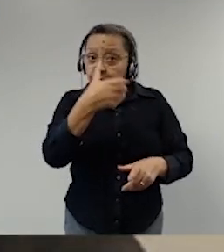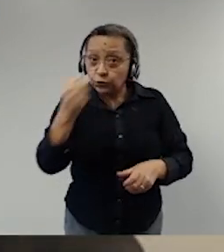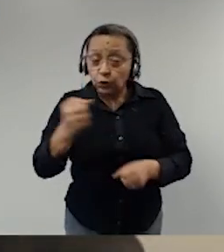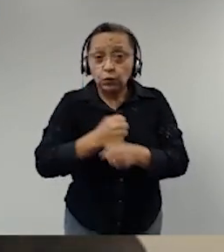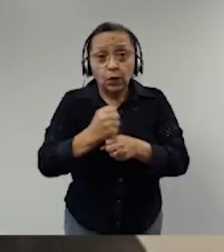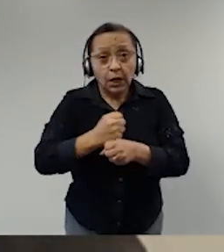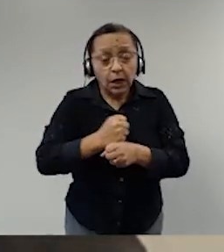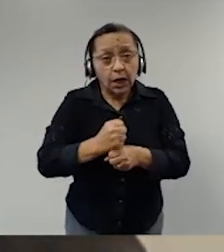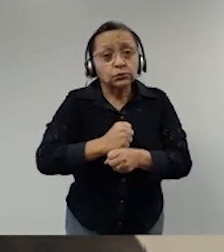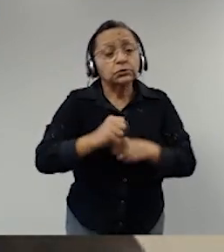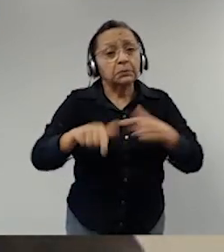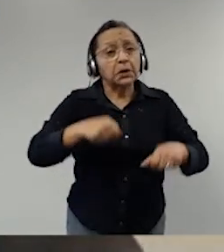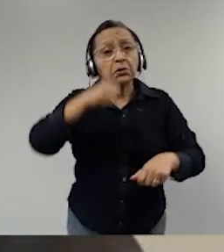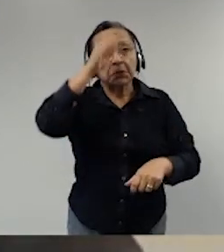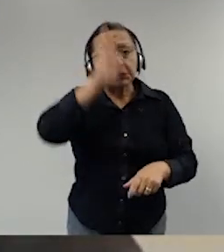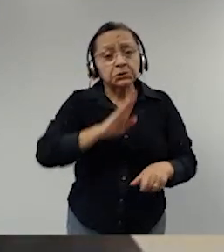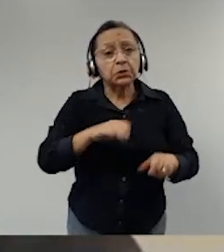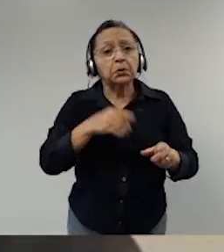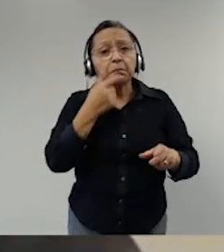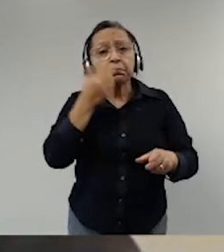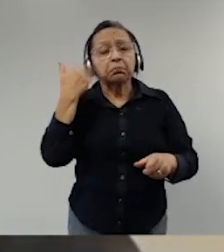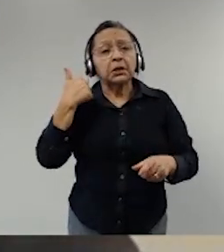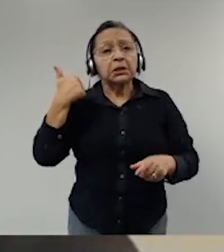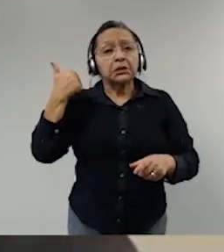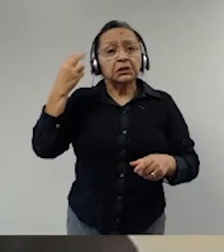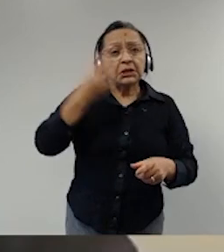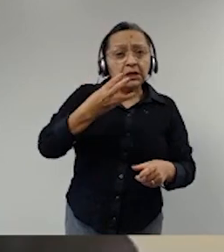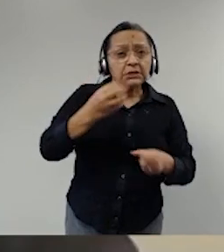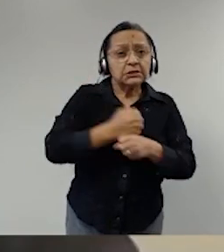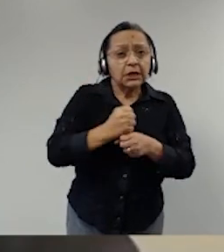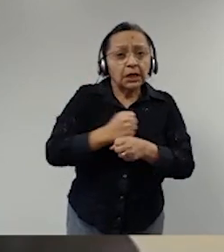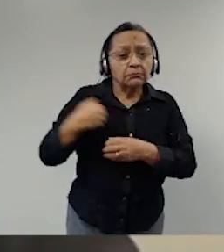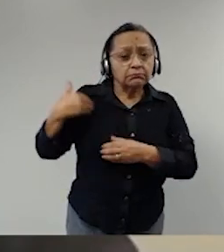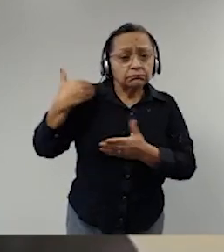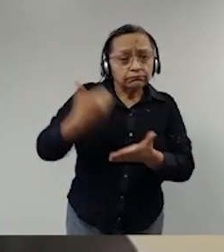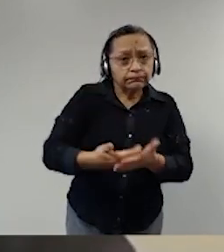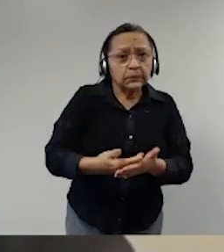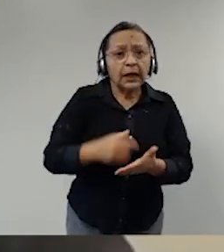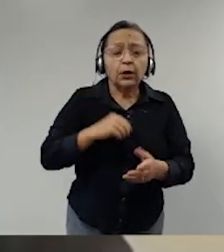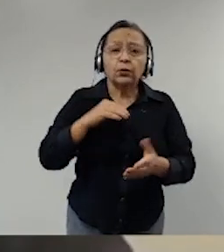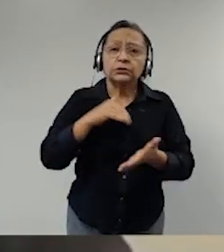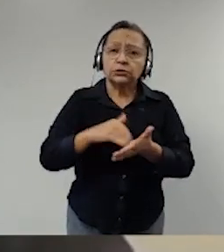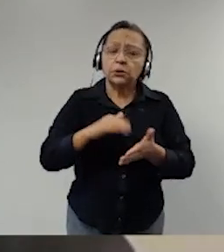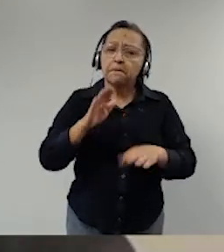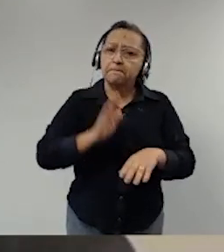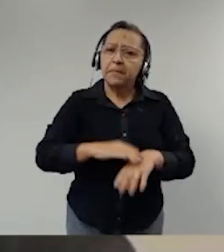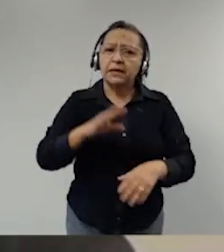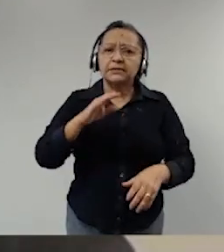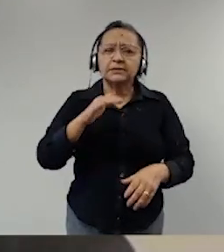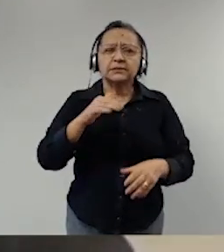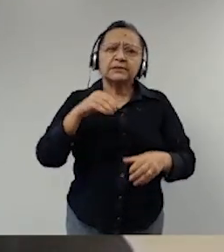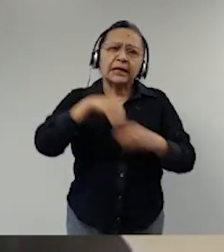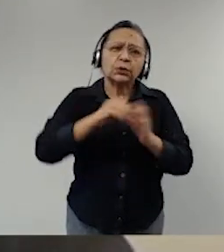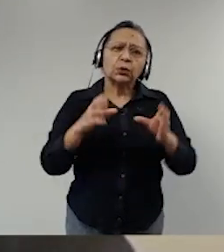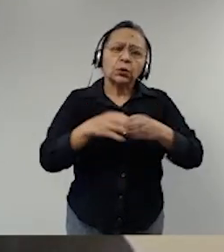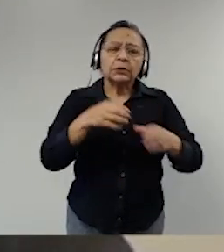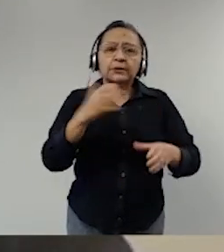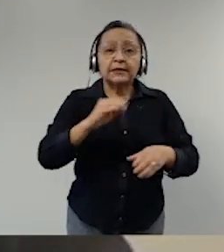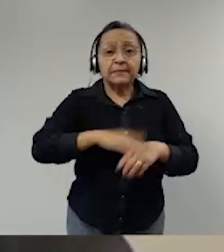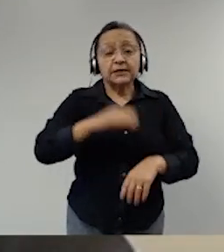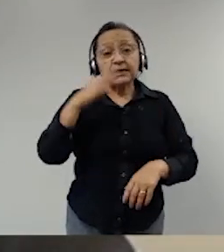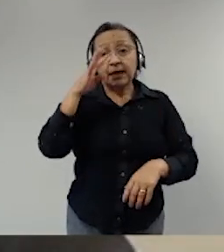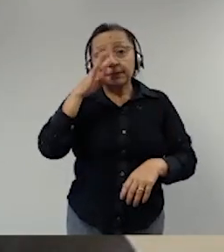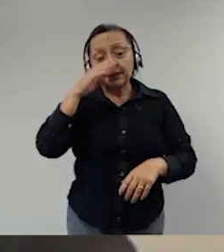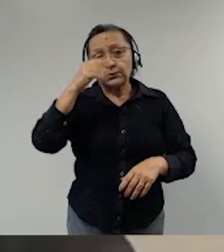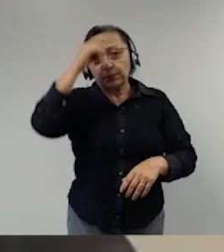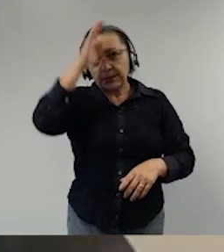nos últimos 13 anos figura entre os escritórios de advogados mais admirados do Brasil, entre os 10 mais admirados do Brasil. É um dos